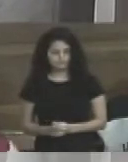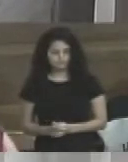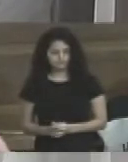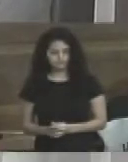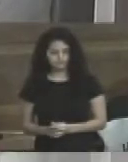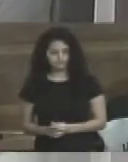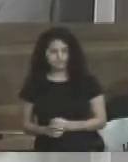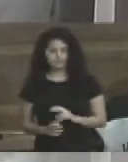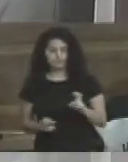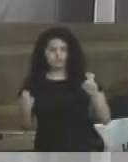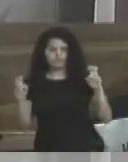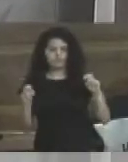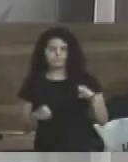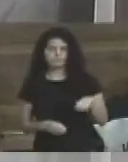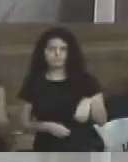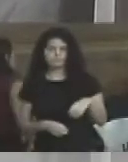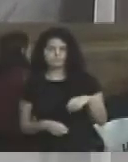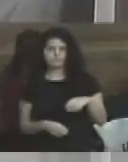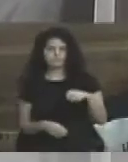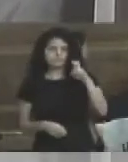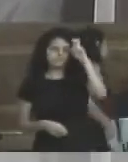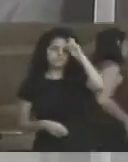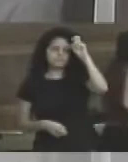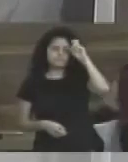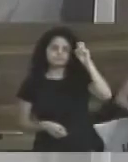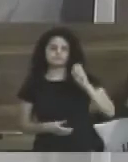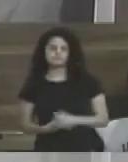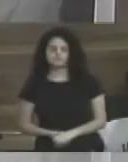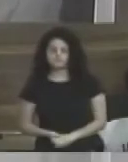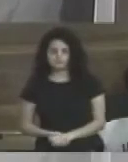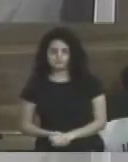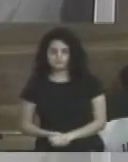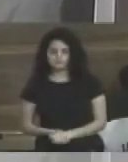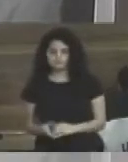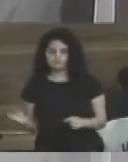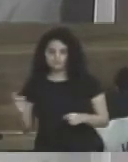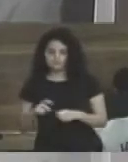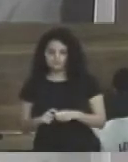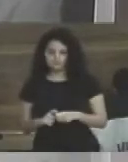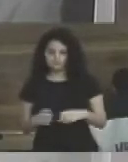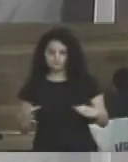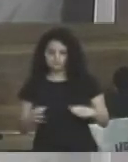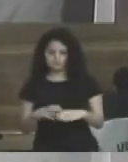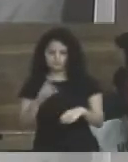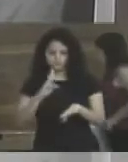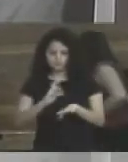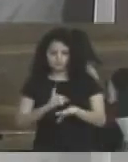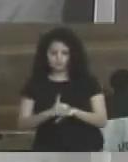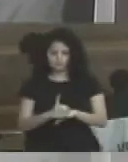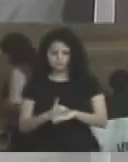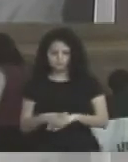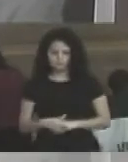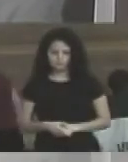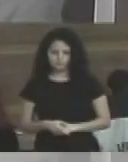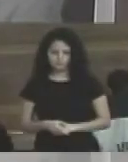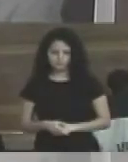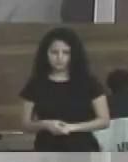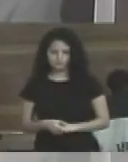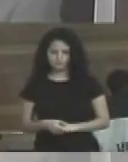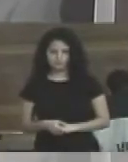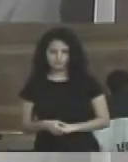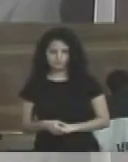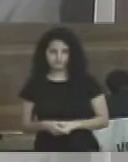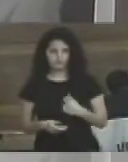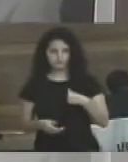Sobre quinta-feira, né? Requer a mesa diretora, né? Comissão temporária especial, né? Já estou pedindo